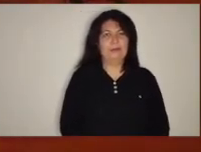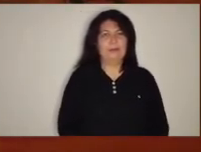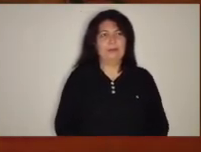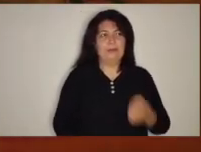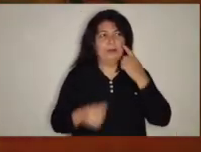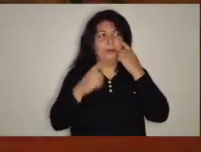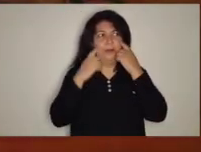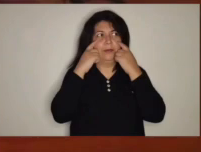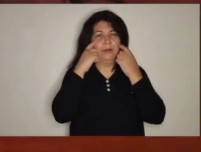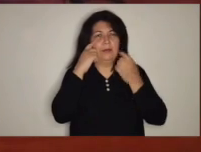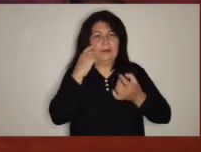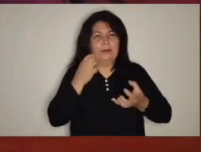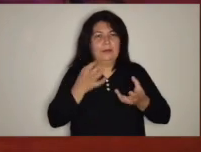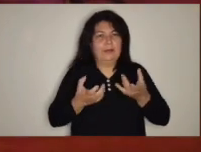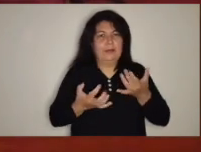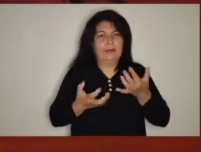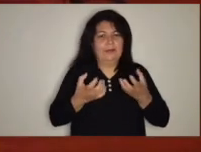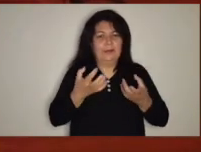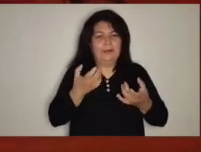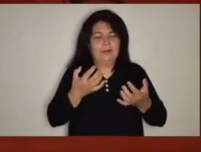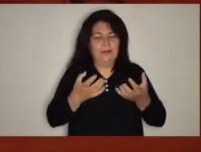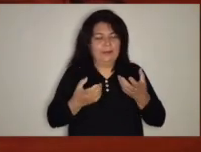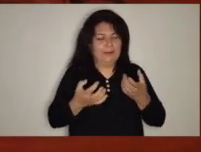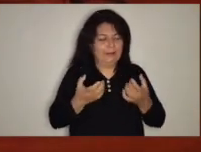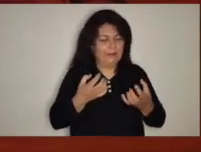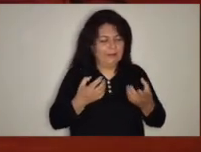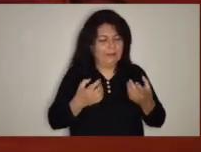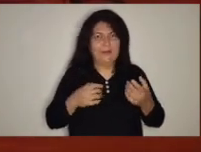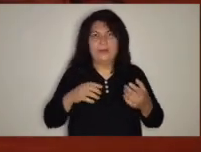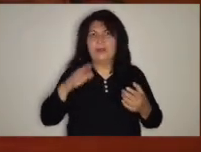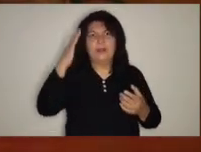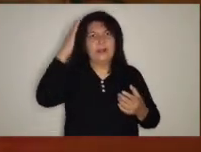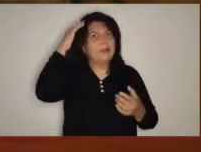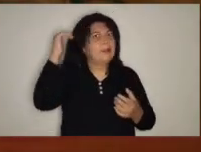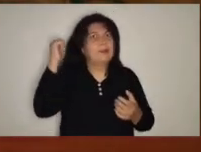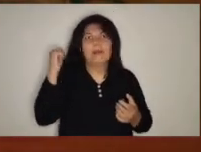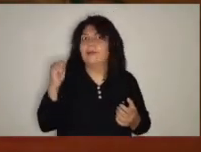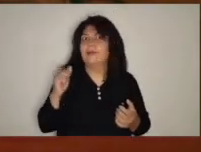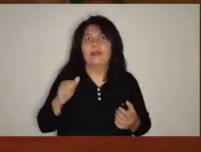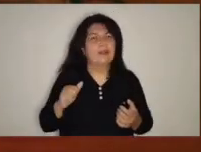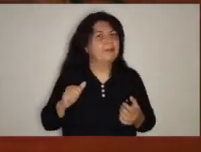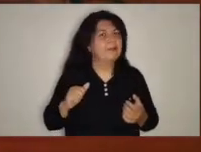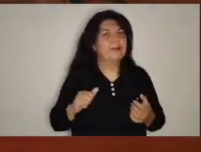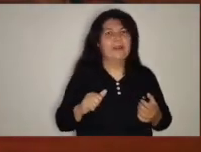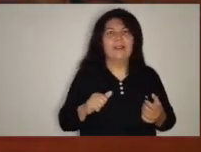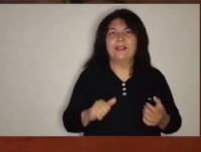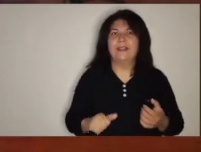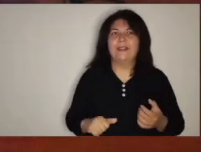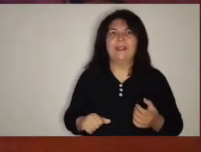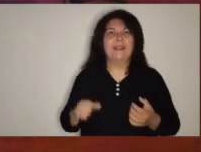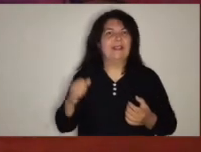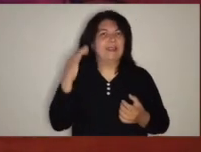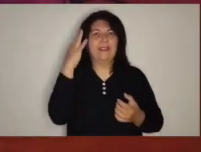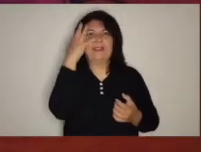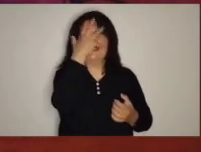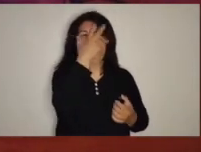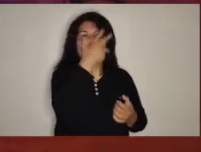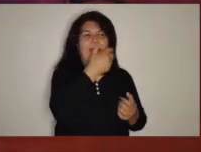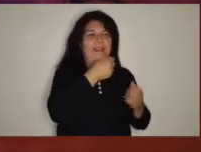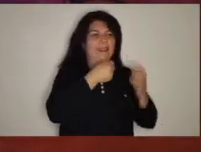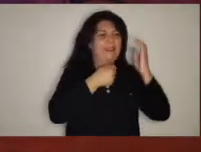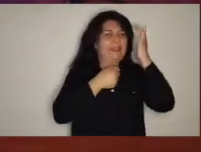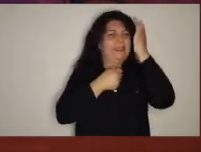Tem fogo nos olhos, eu não